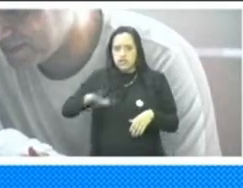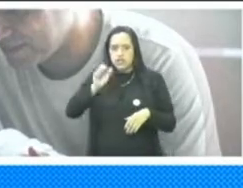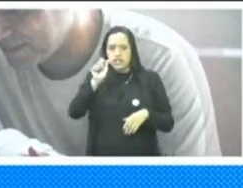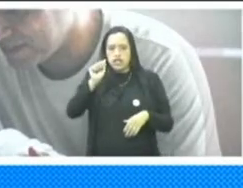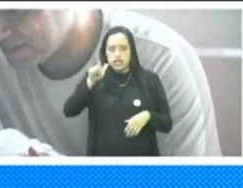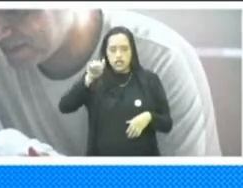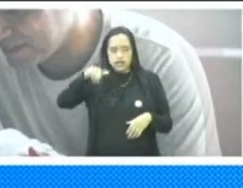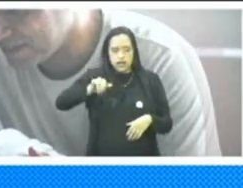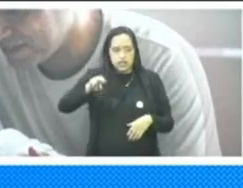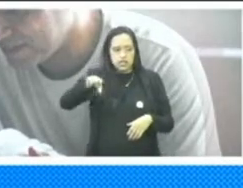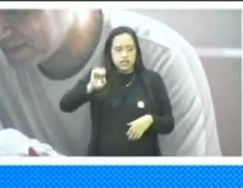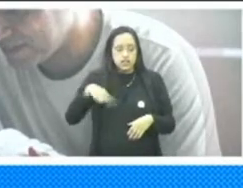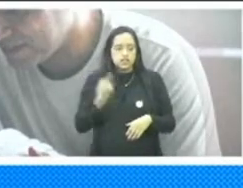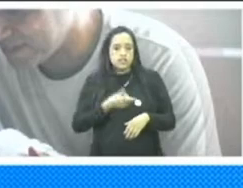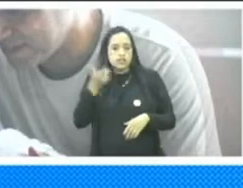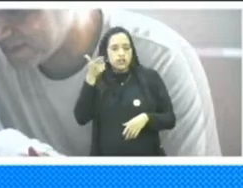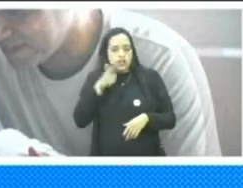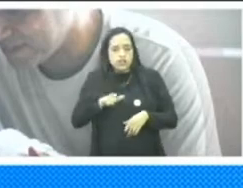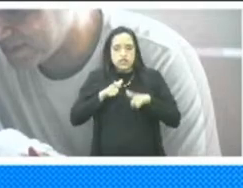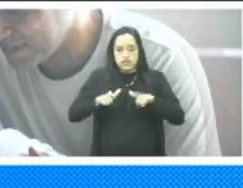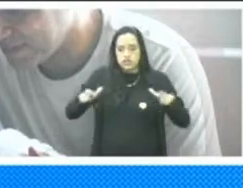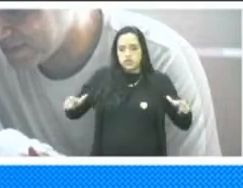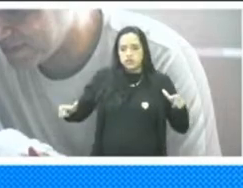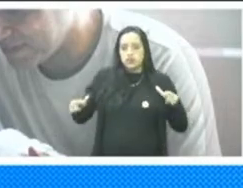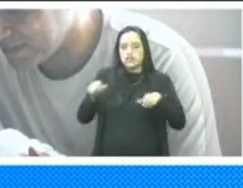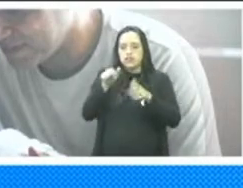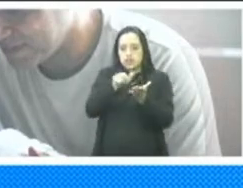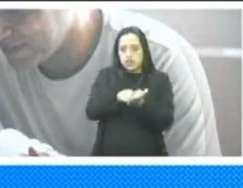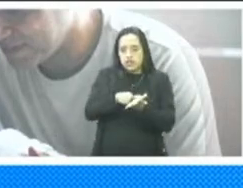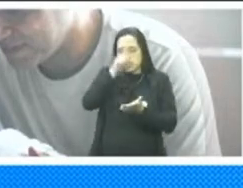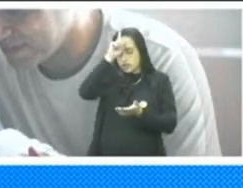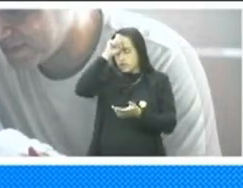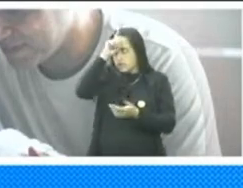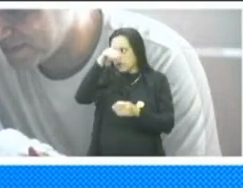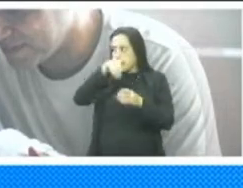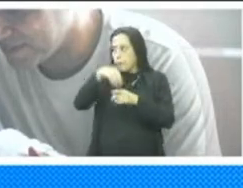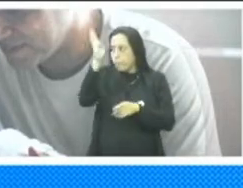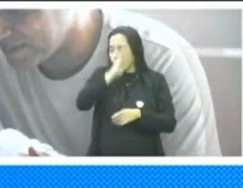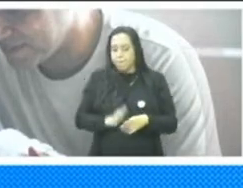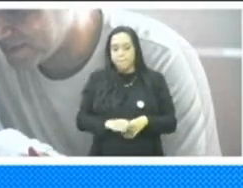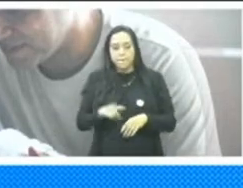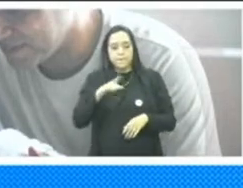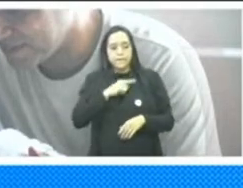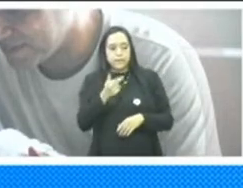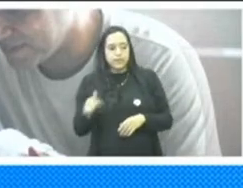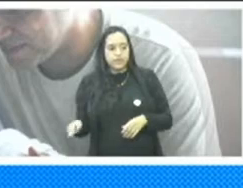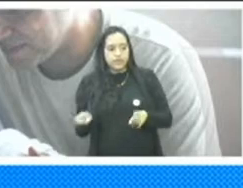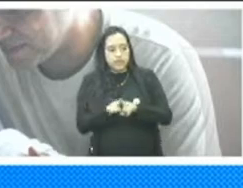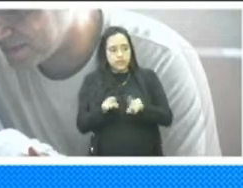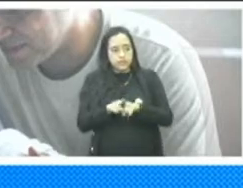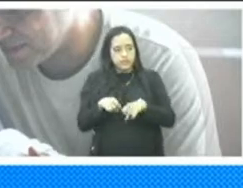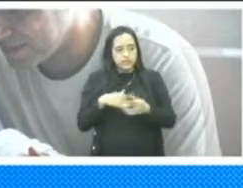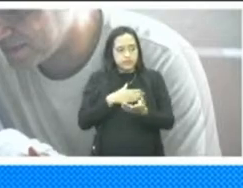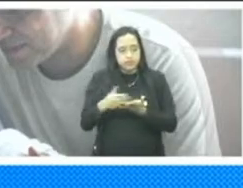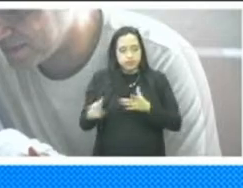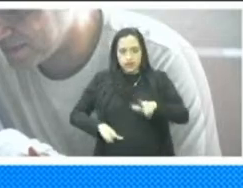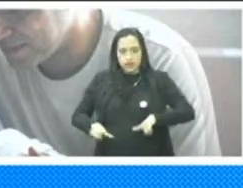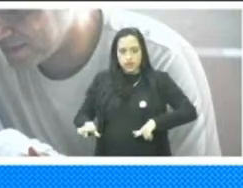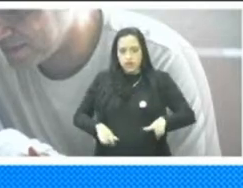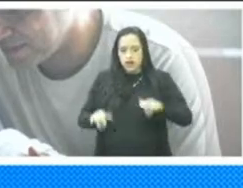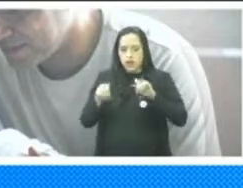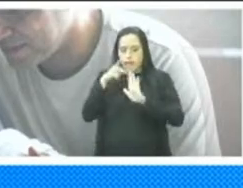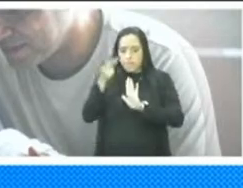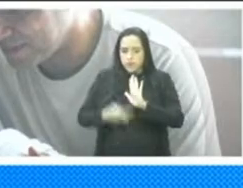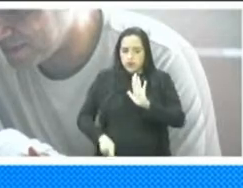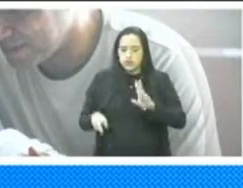gente conseguir, né, expandir os leitos Canguru no Brasil. Tem outras iniciativas no